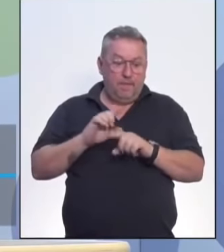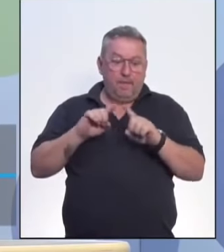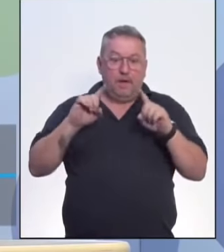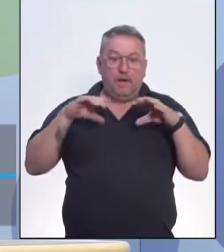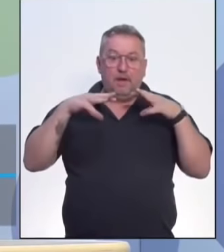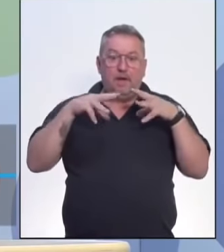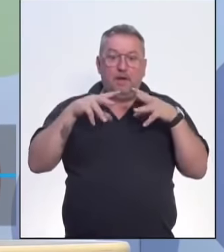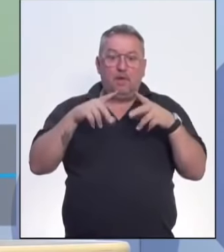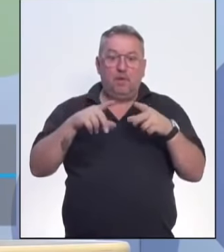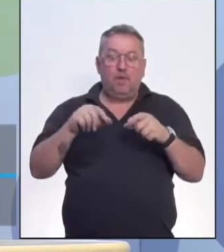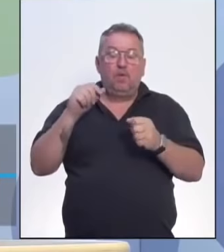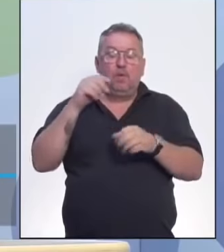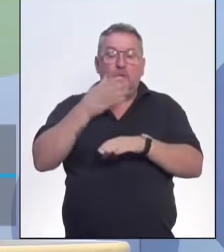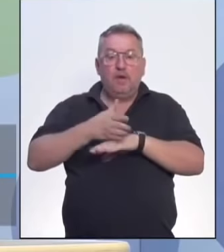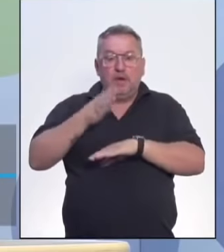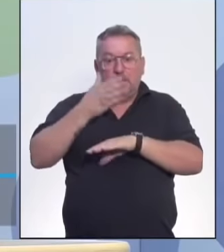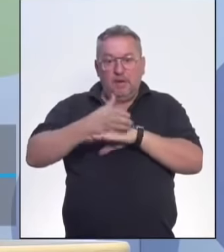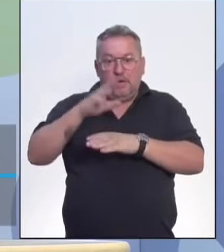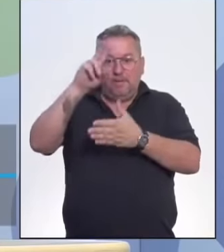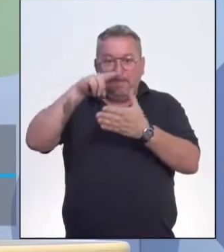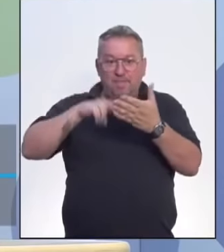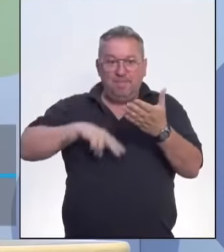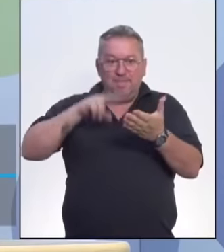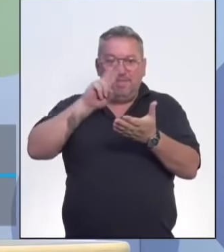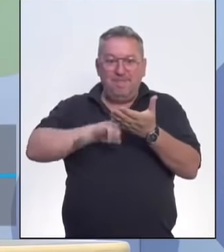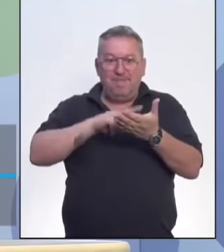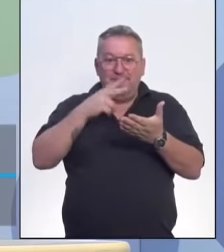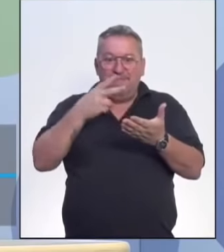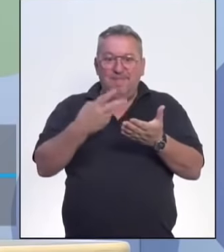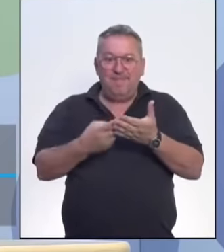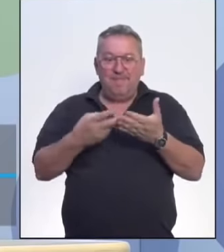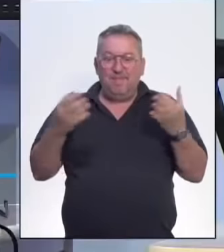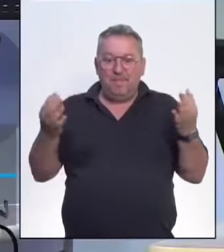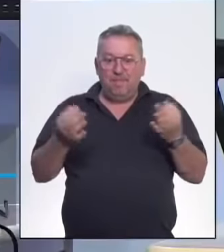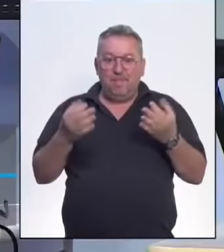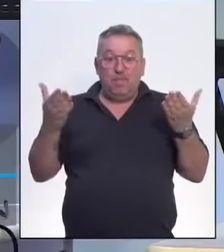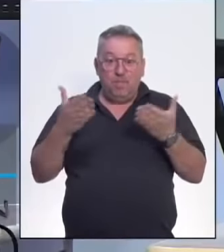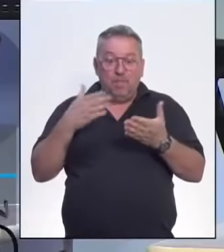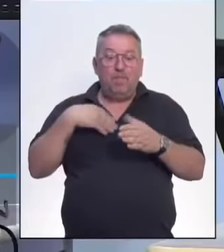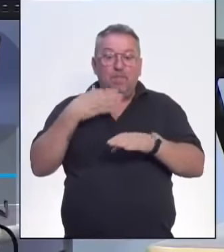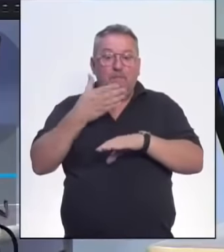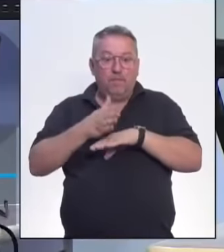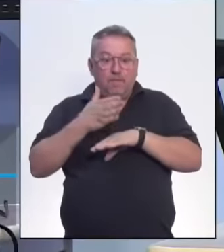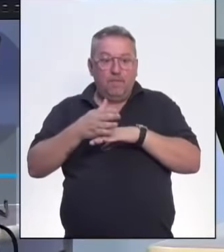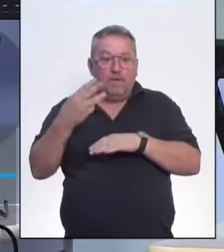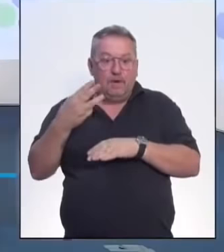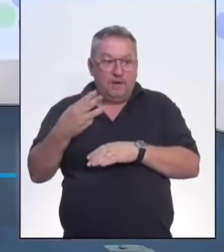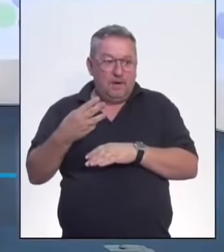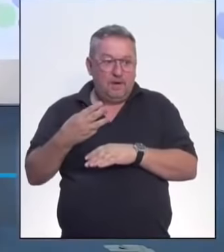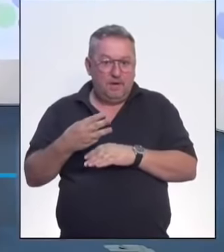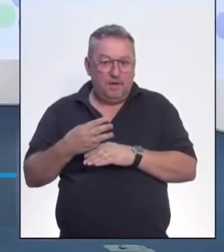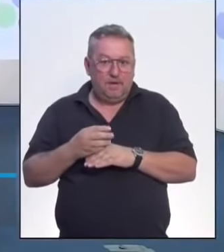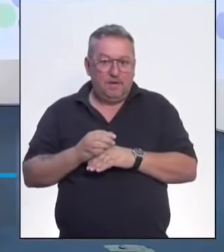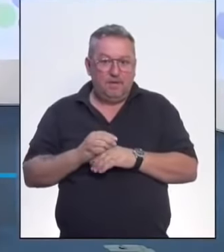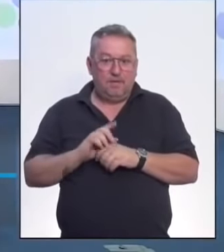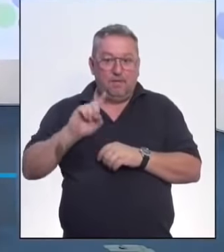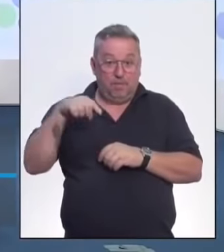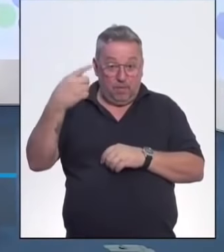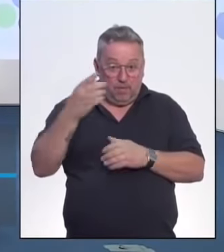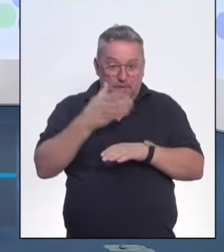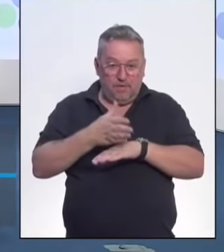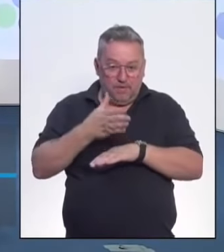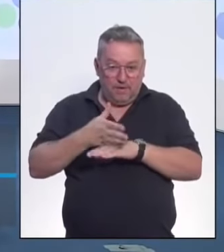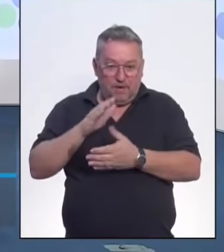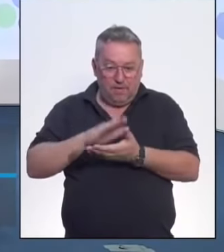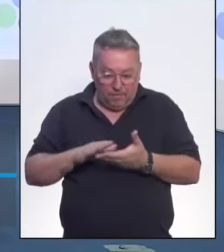de exercitar essa leitura e interpretação, tá bom? Perfeito. Vamos à atividade 3, Alessandra? Vamos nessa. Ok, próxima